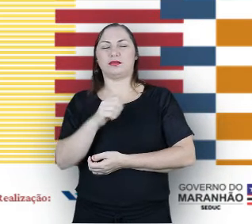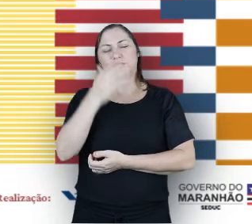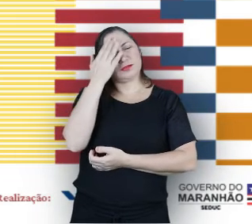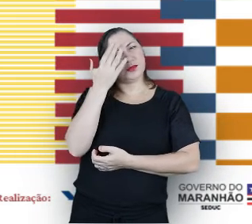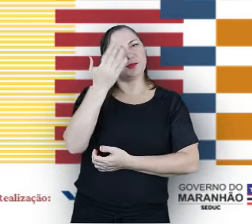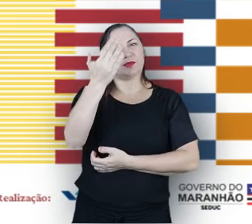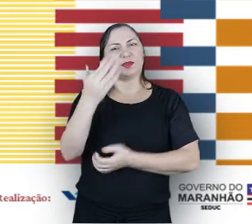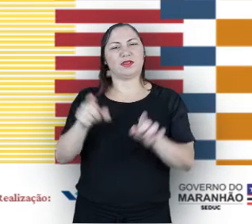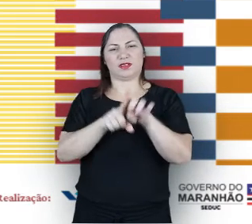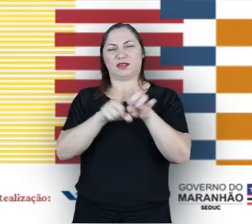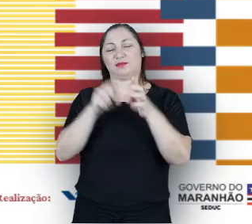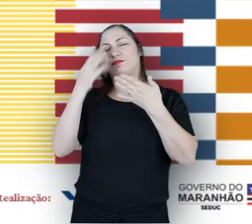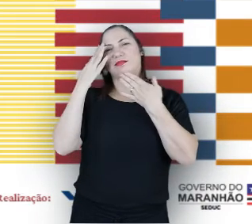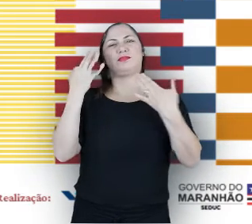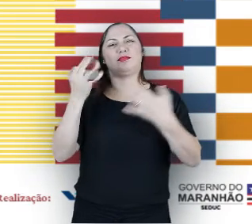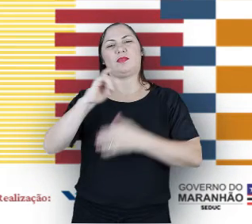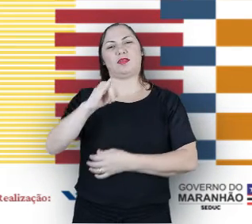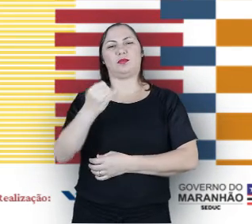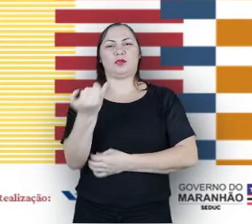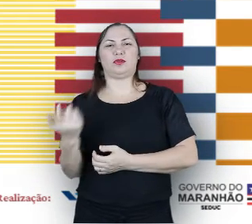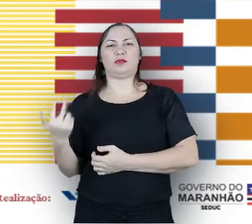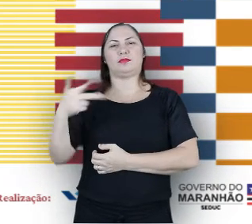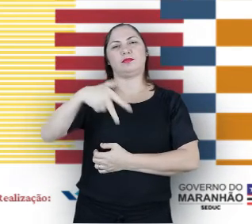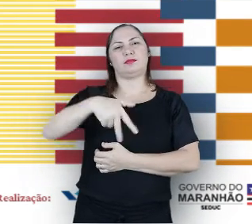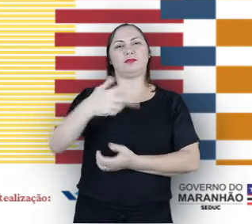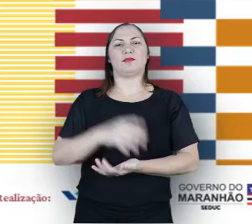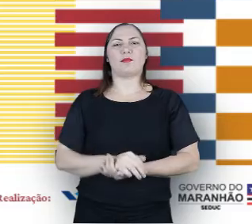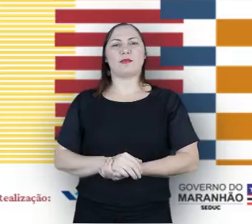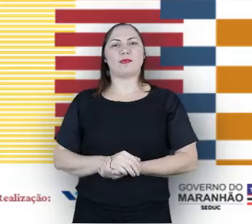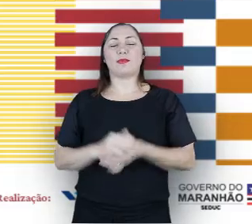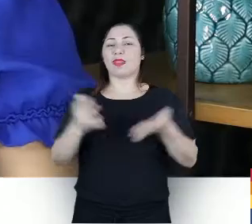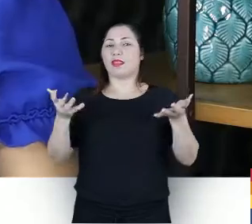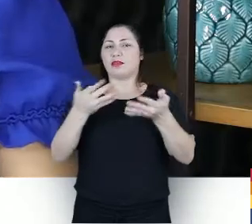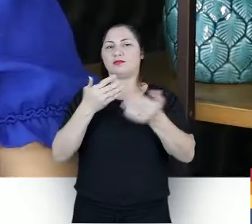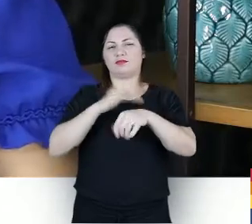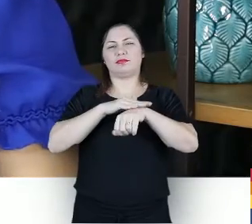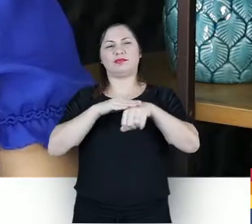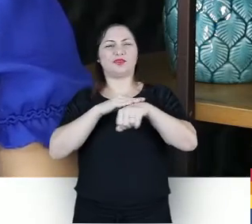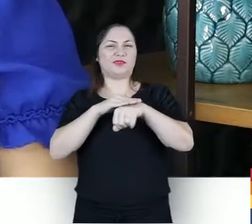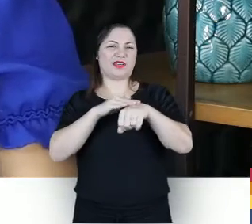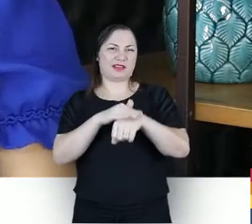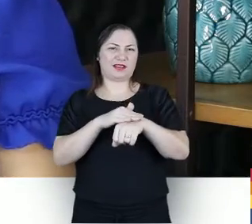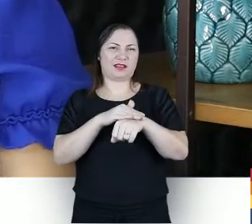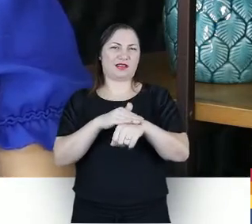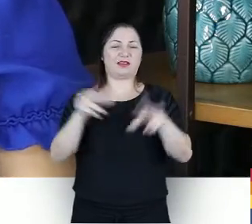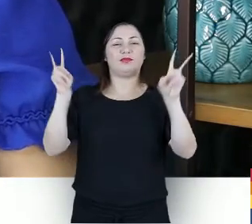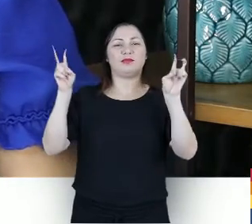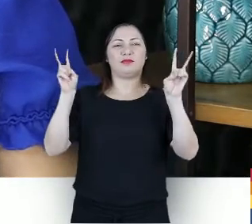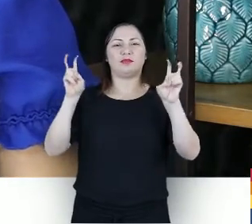e todas as suas nuances para esse novo currículo. Então, vamos lá.